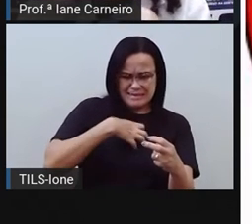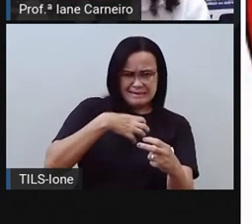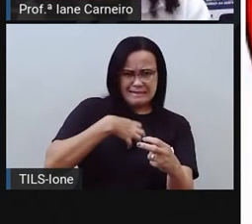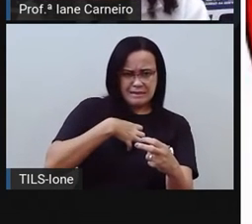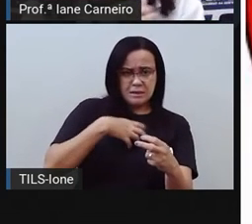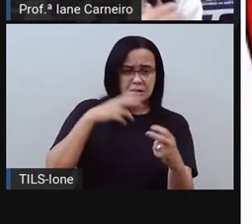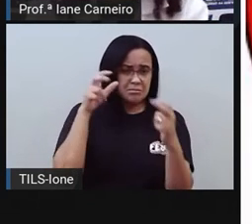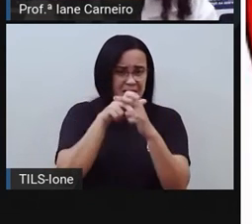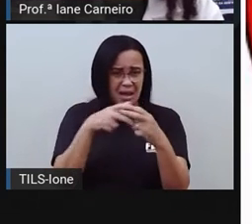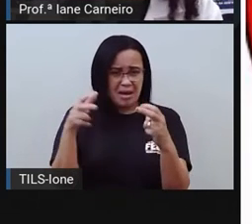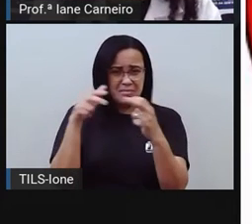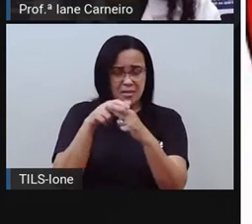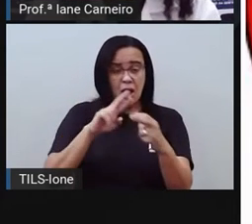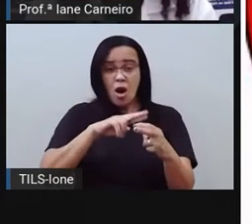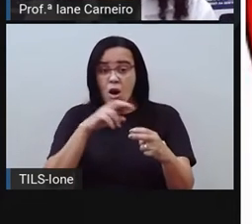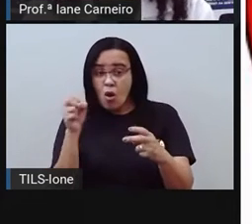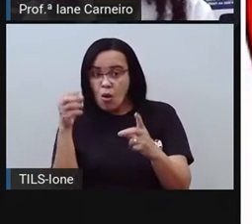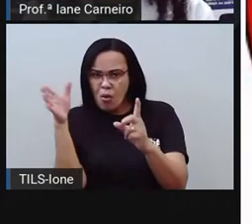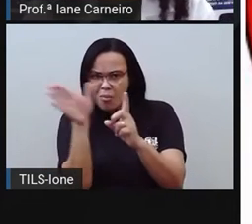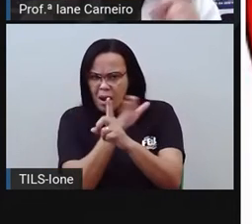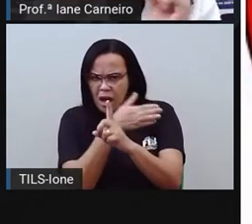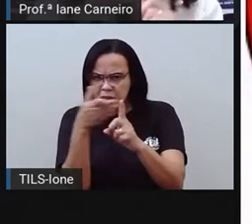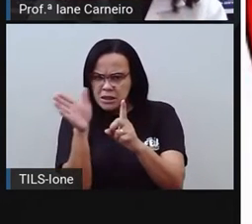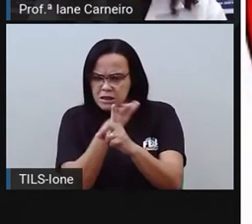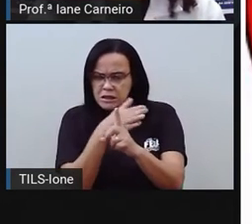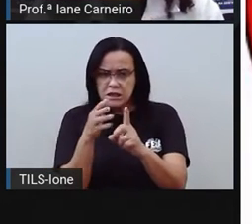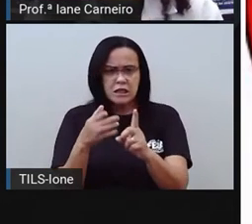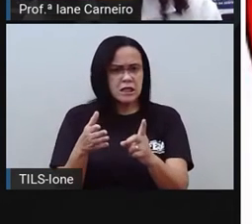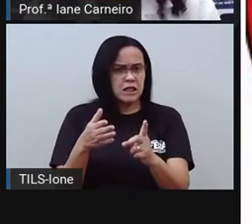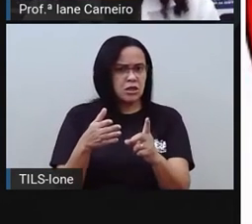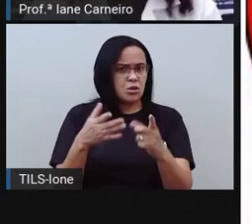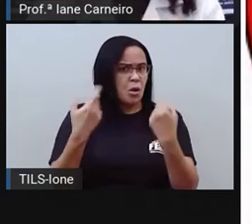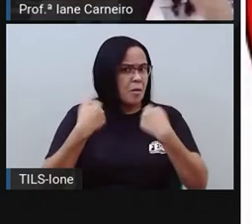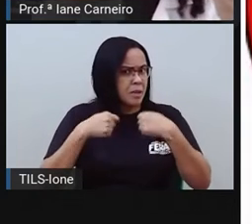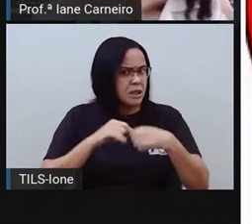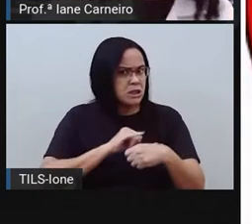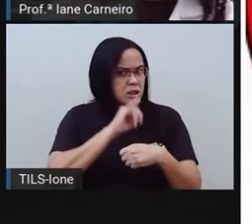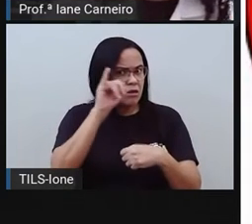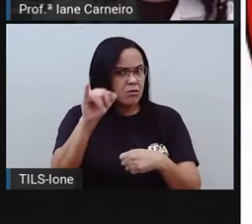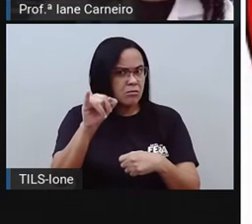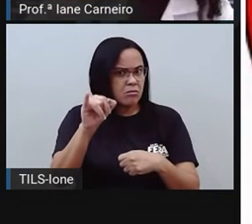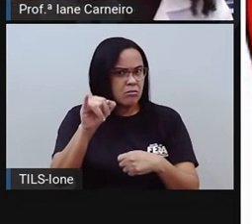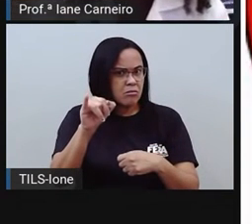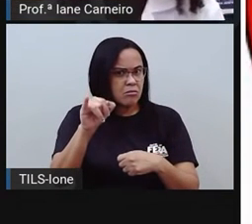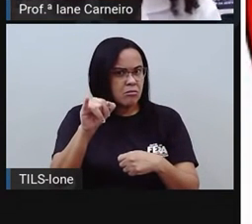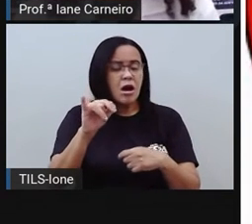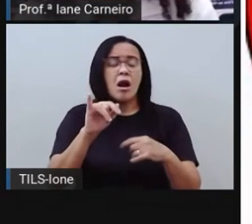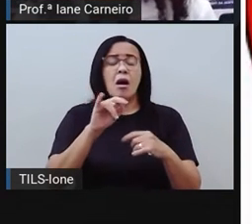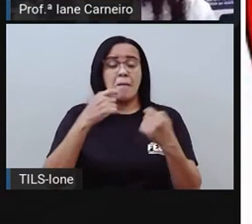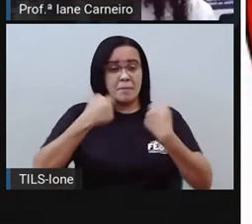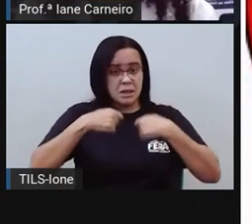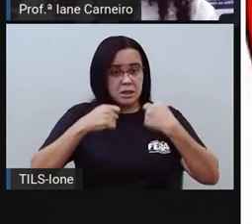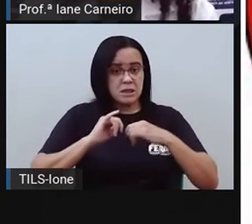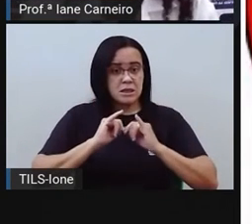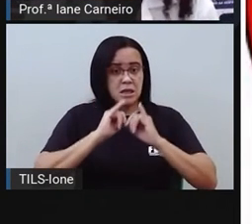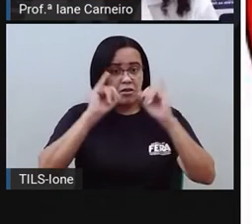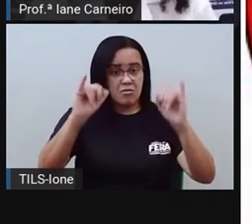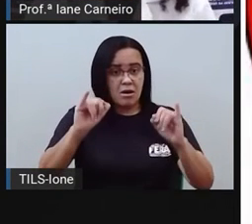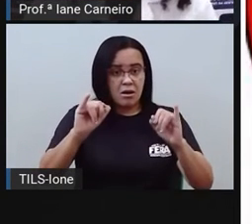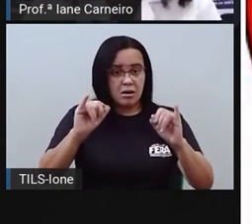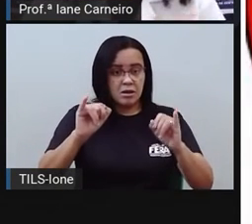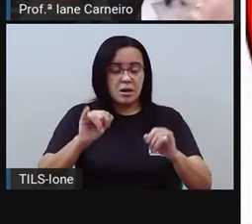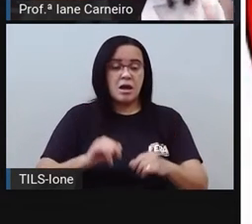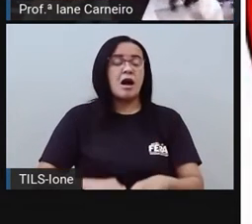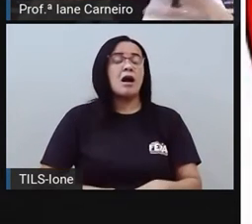violência, machucando o seu corpo de alguma forma, procure ajuda, né? Se for na escola, procure ajuda com suas